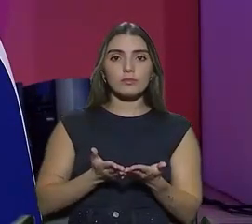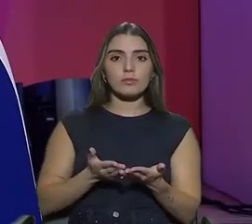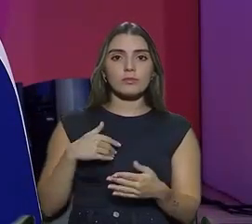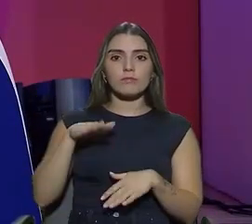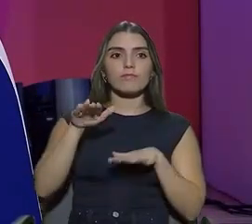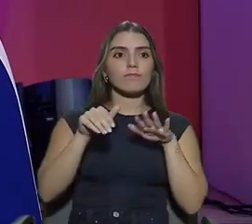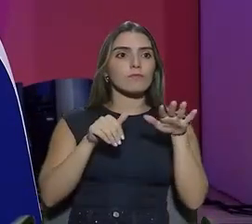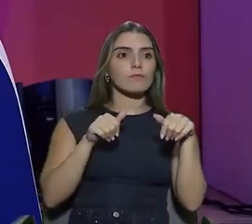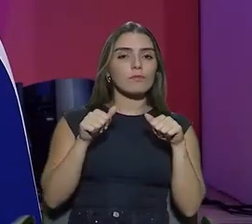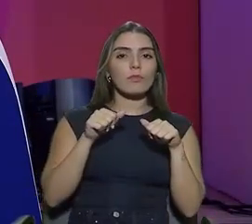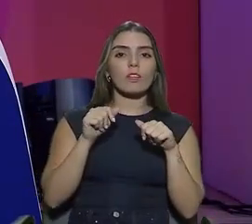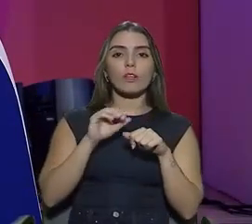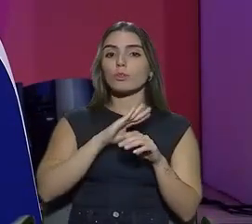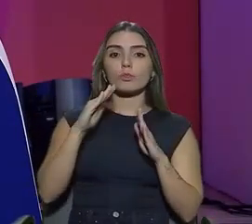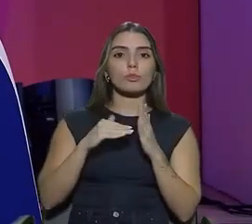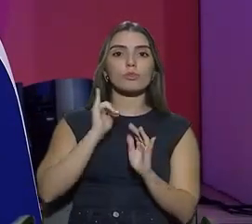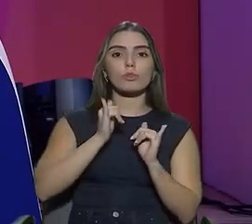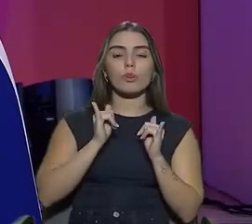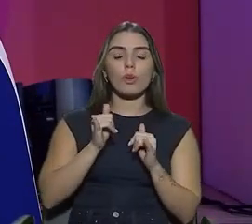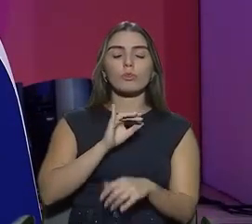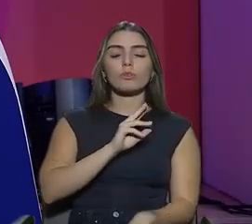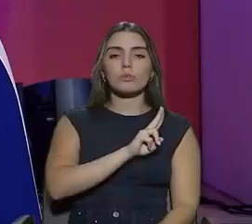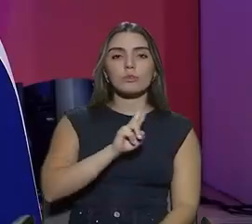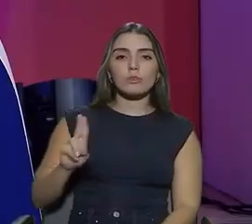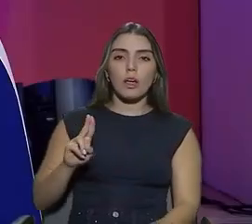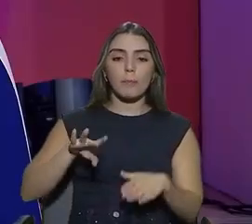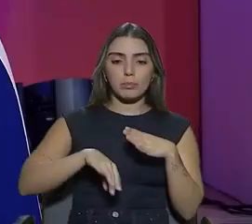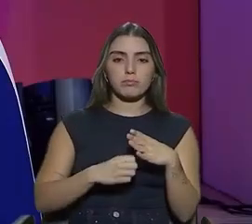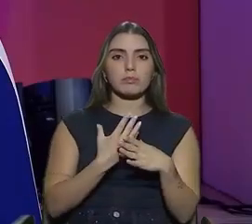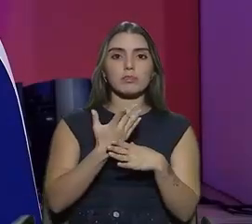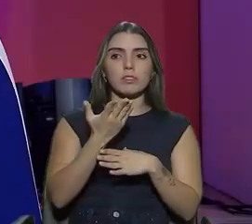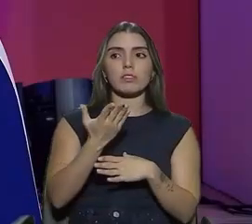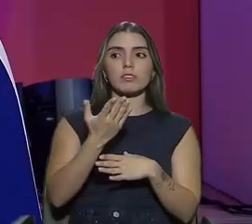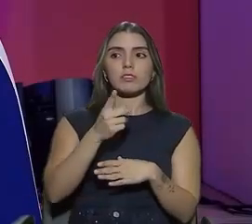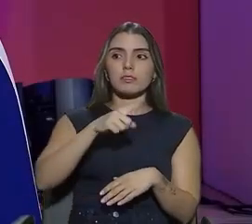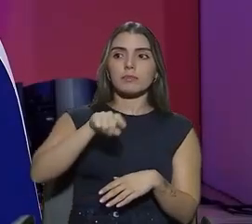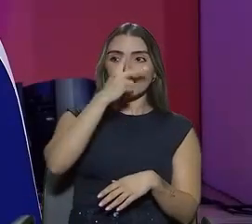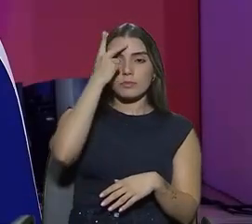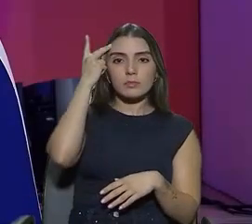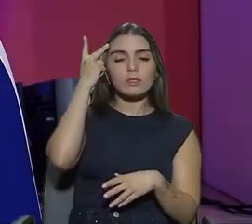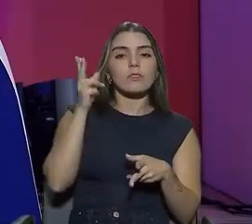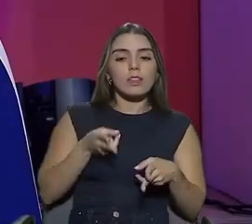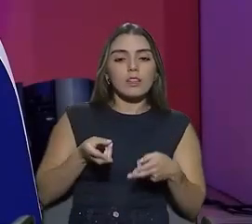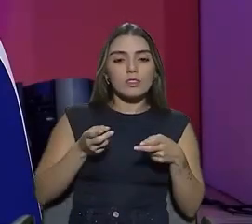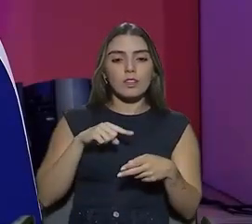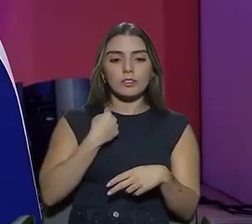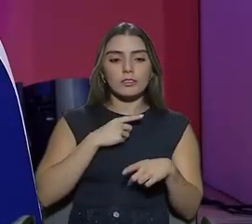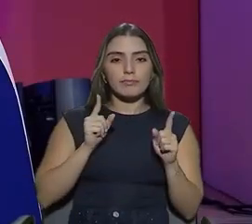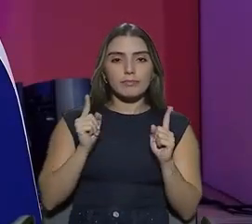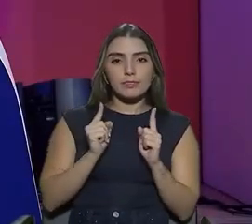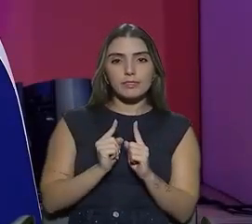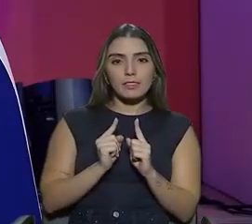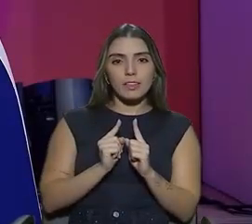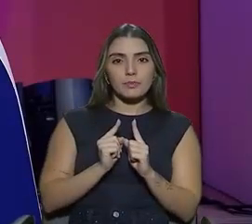os contos têm nome de plantas, as pessoas se localizarem na nossa pequenez. Eu observo